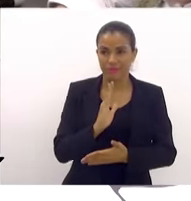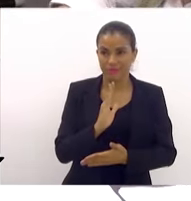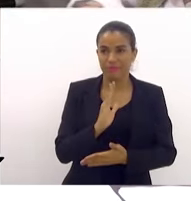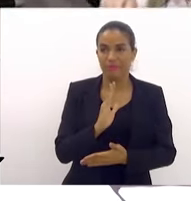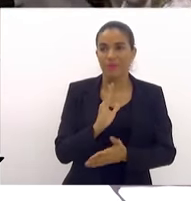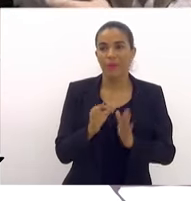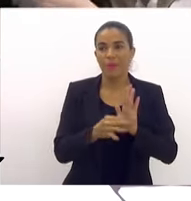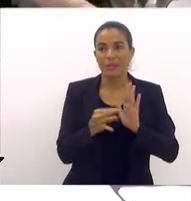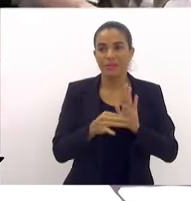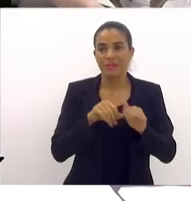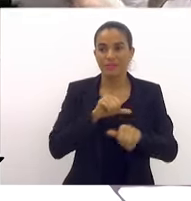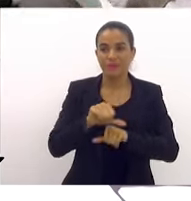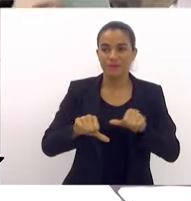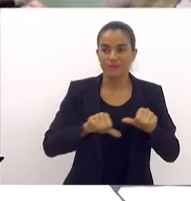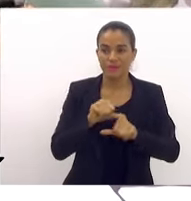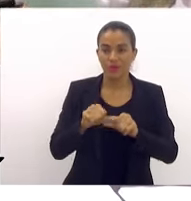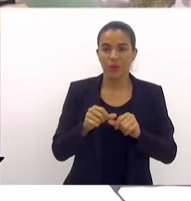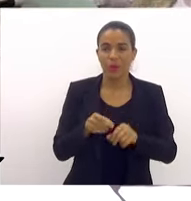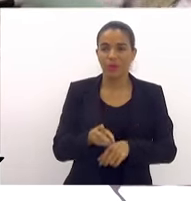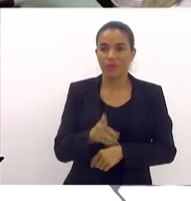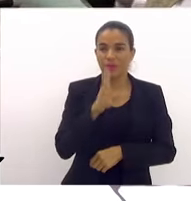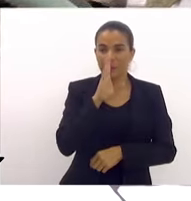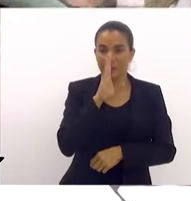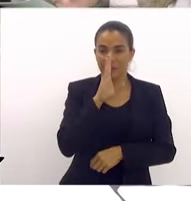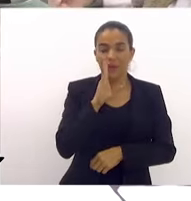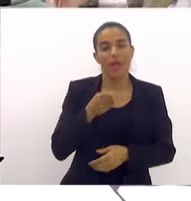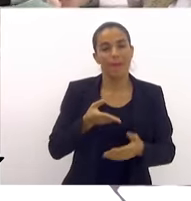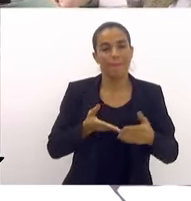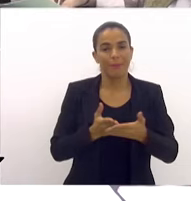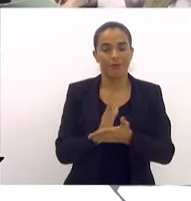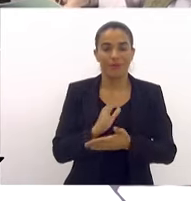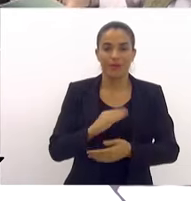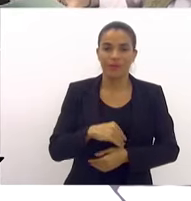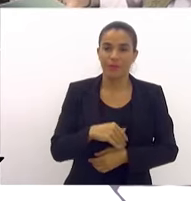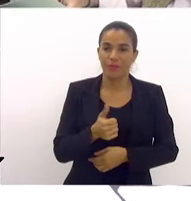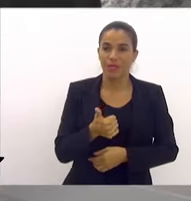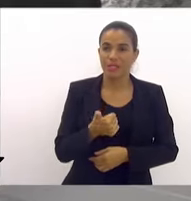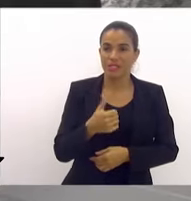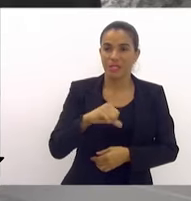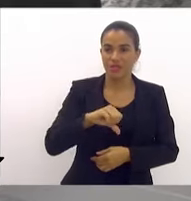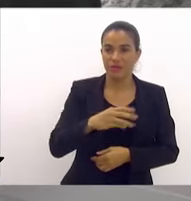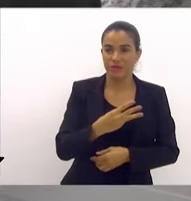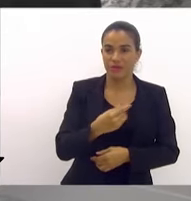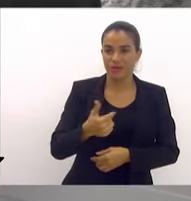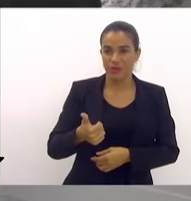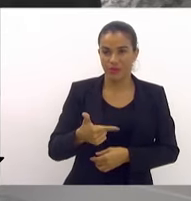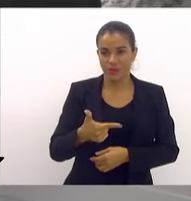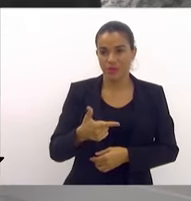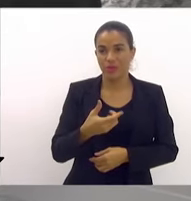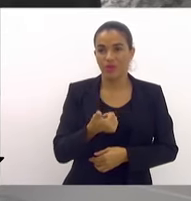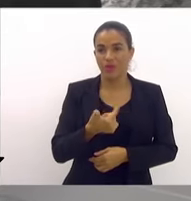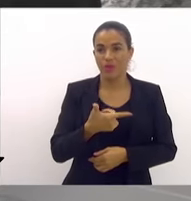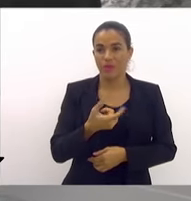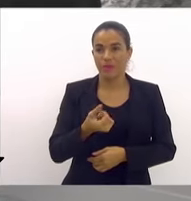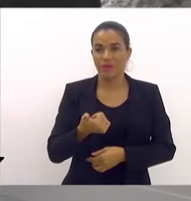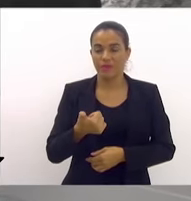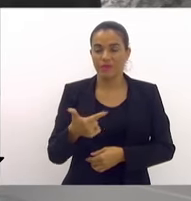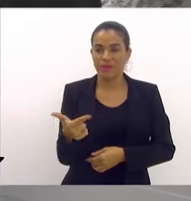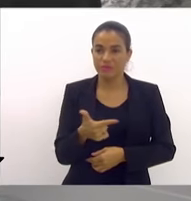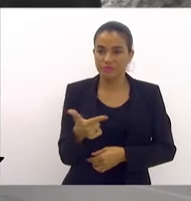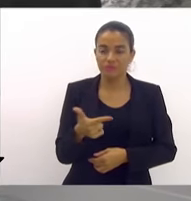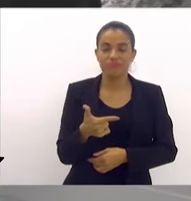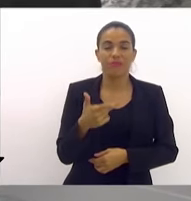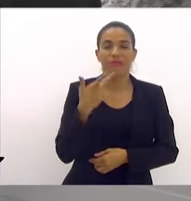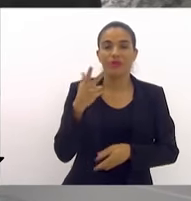aprovam, parecer retificado. Permaneçam como estão, aprovado. 12 da pauta, PL 1938 de 23, de autoria do deputado Val Ceasa,